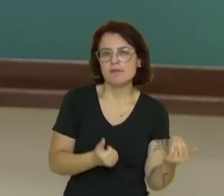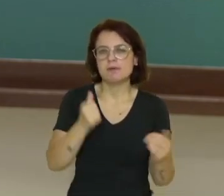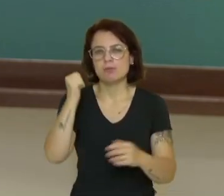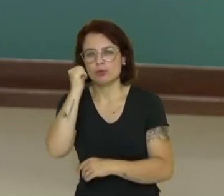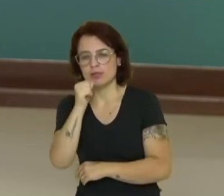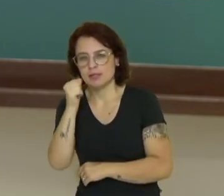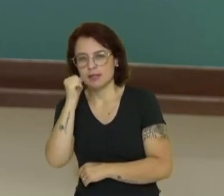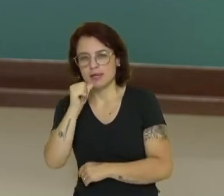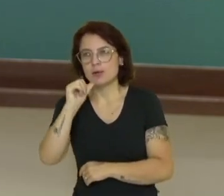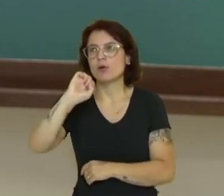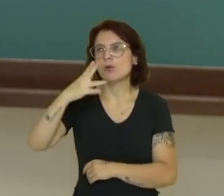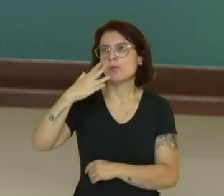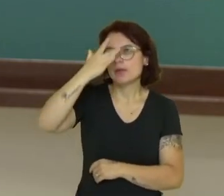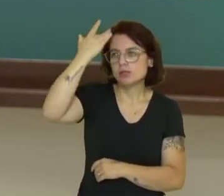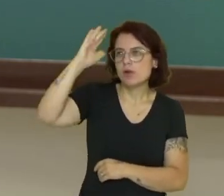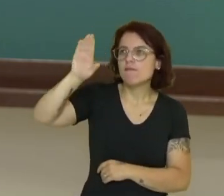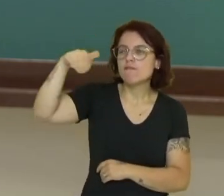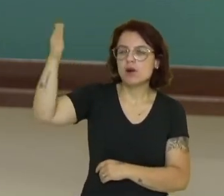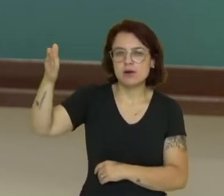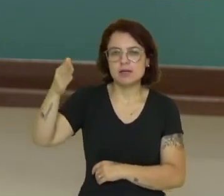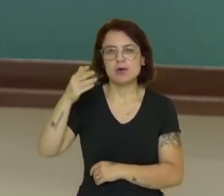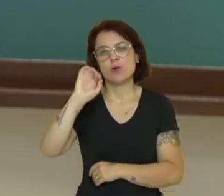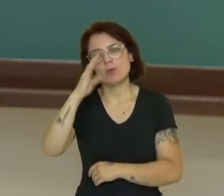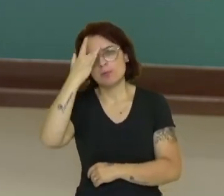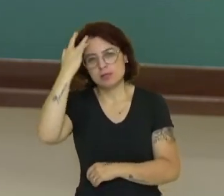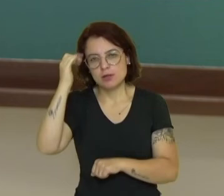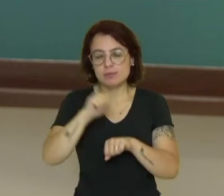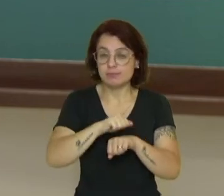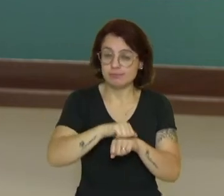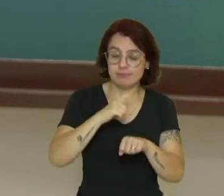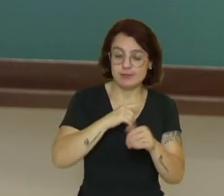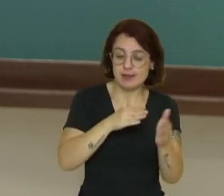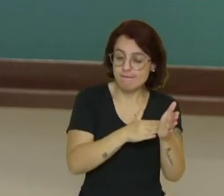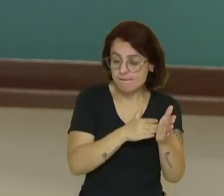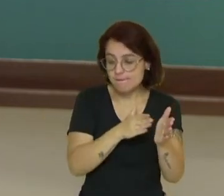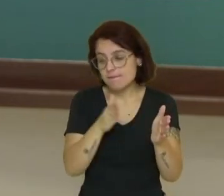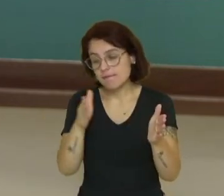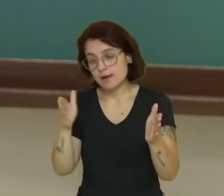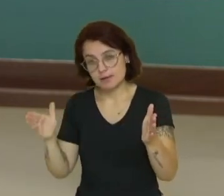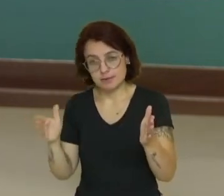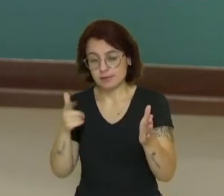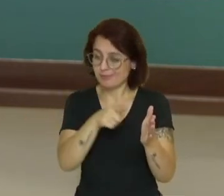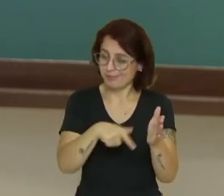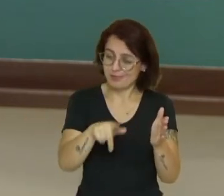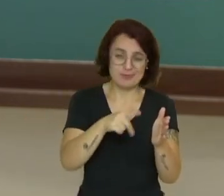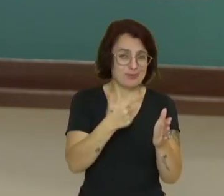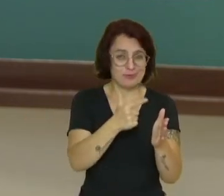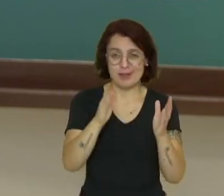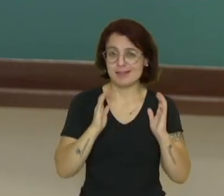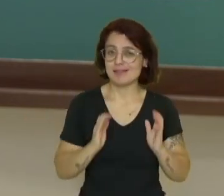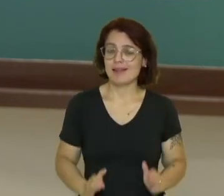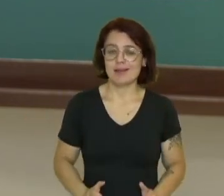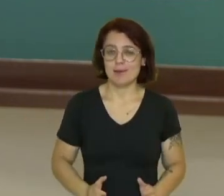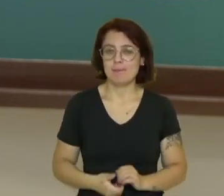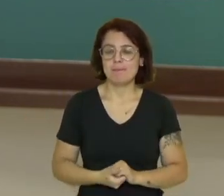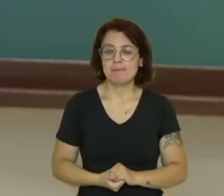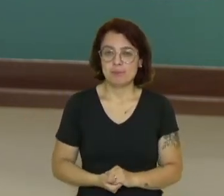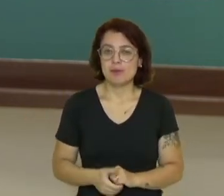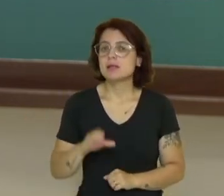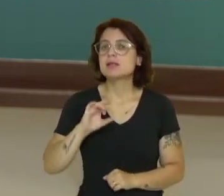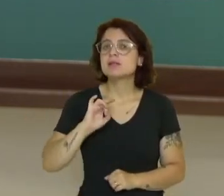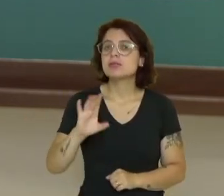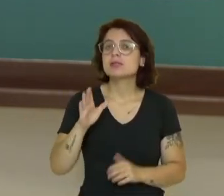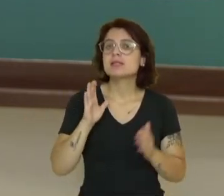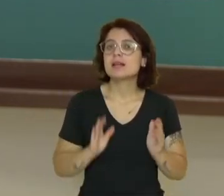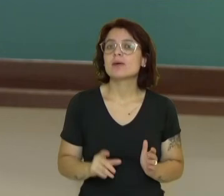estrangeiros, né? Alguém que não tivesse muita condição era retirado, não era considerado um cidadão, né? O